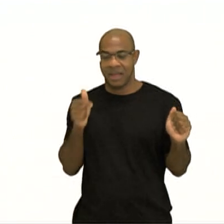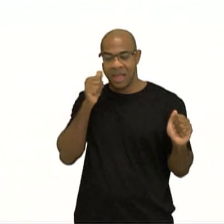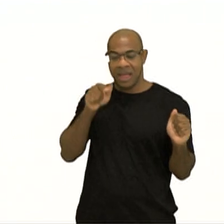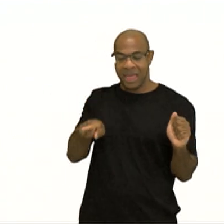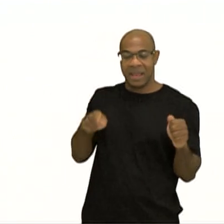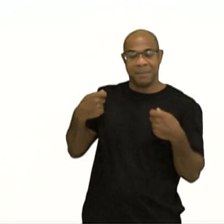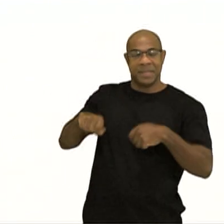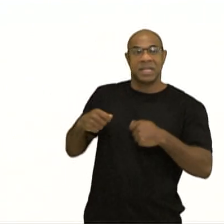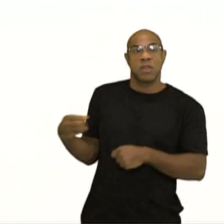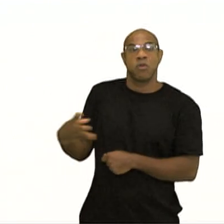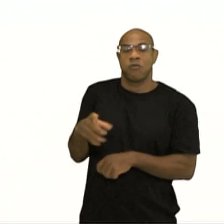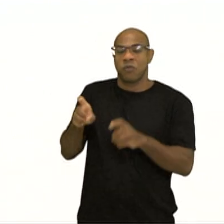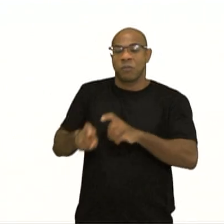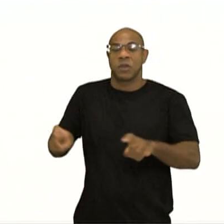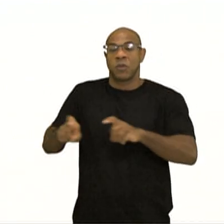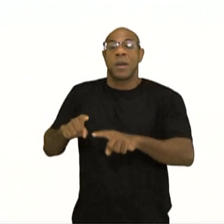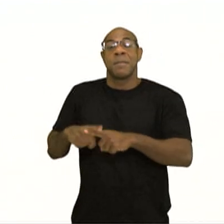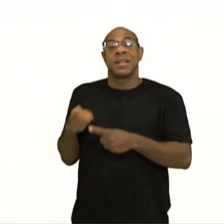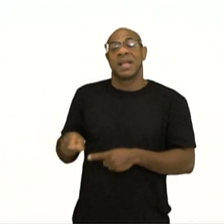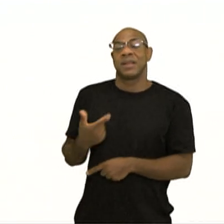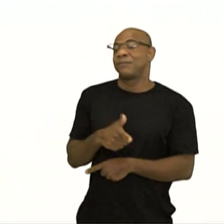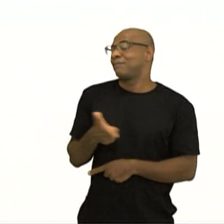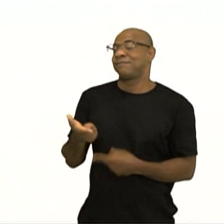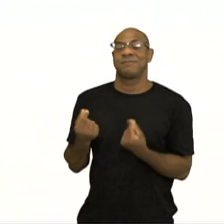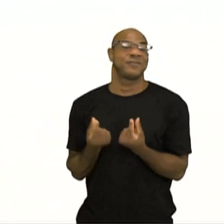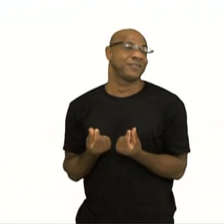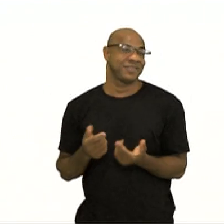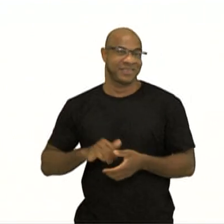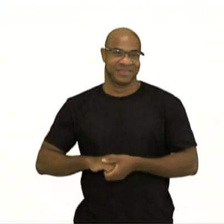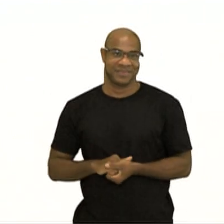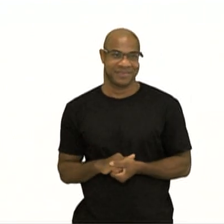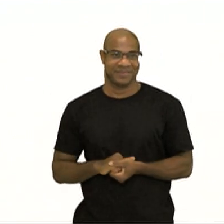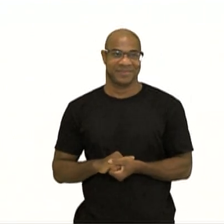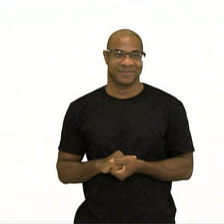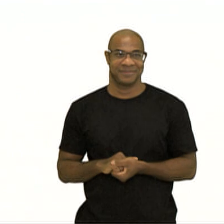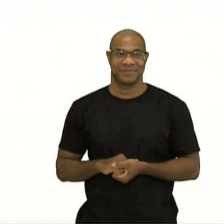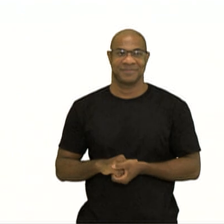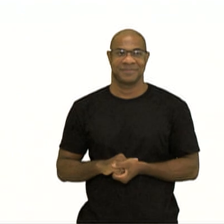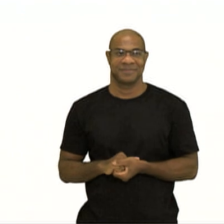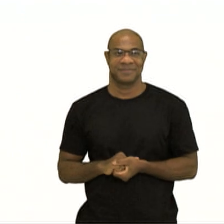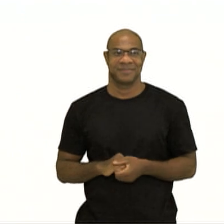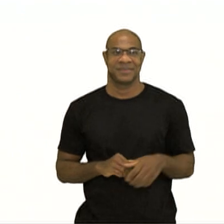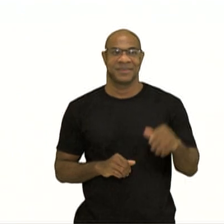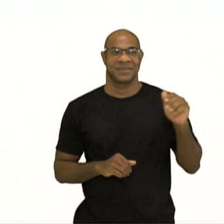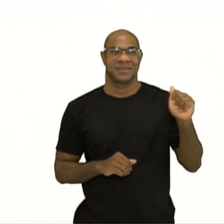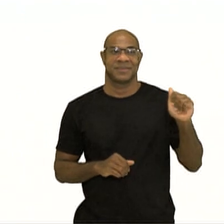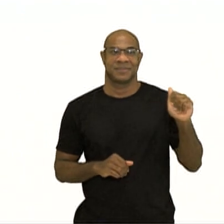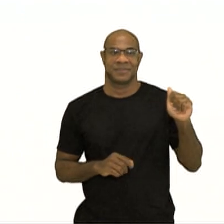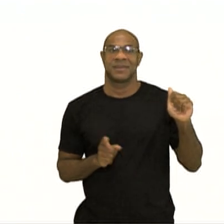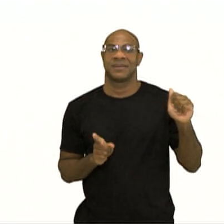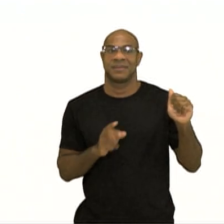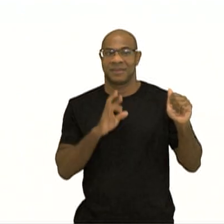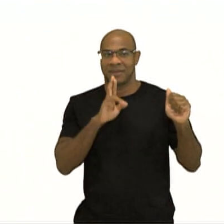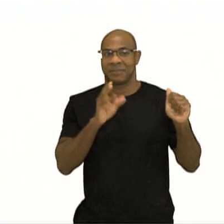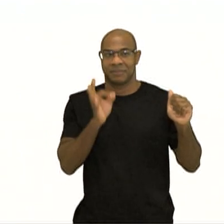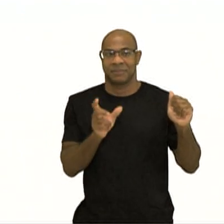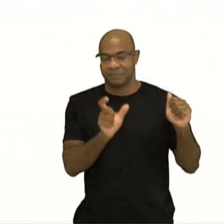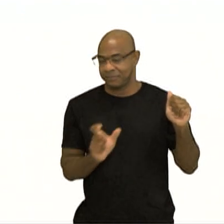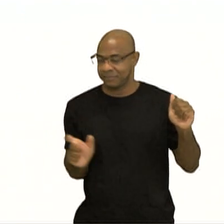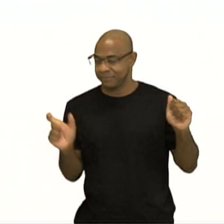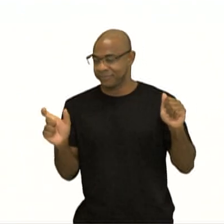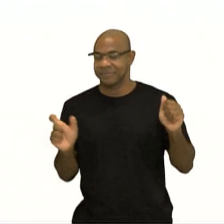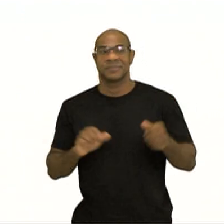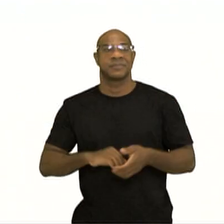novo computador, mas ela está sem dinheiro. Então, run out of, ficar sem. Start up,